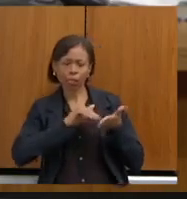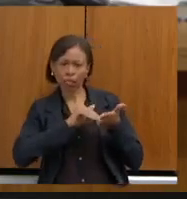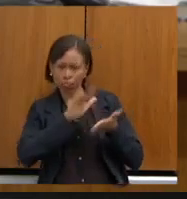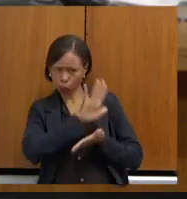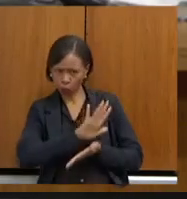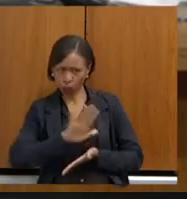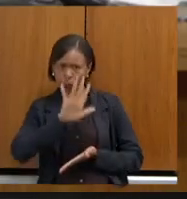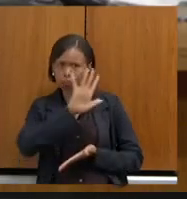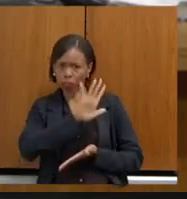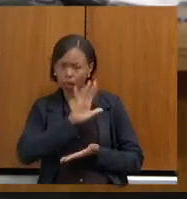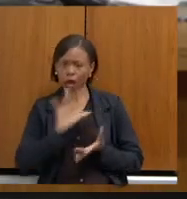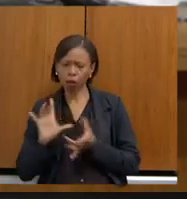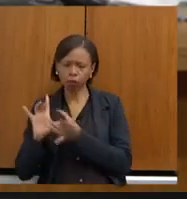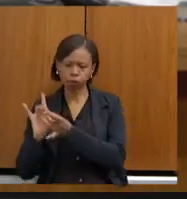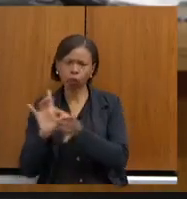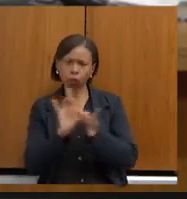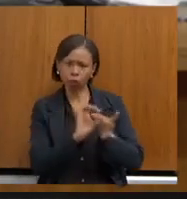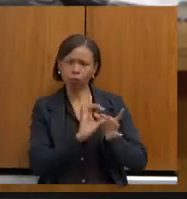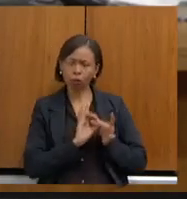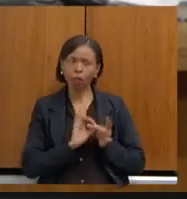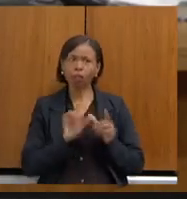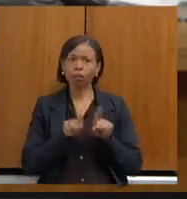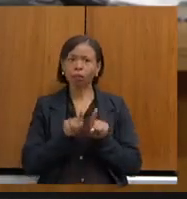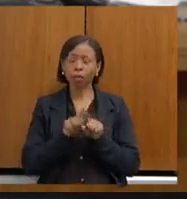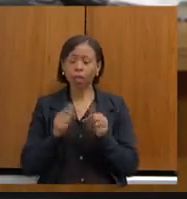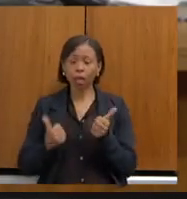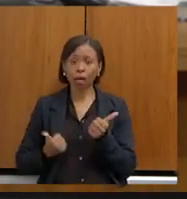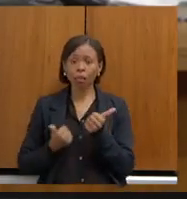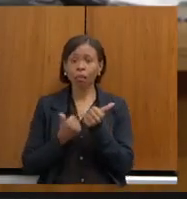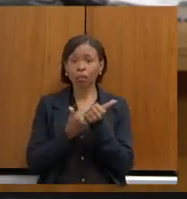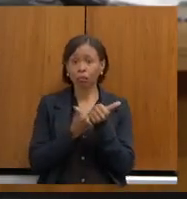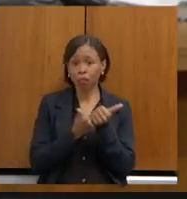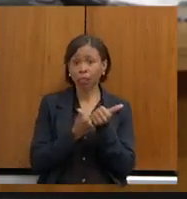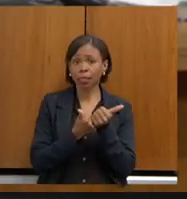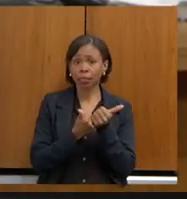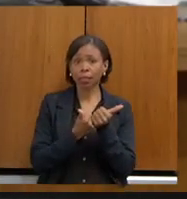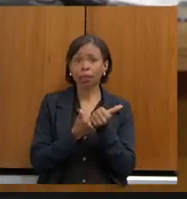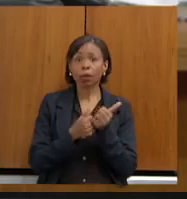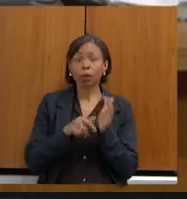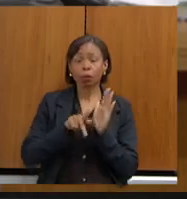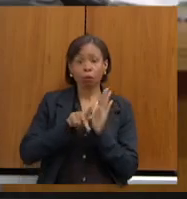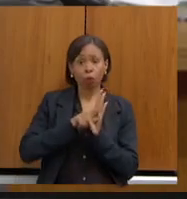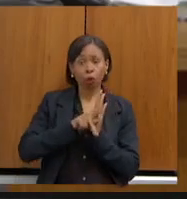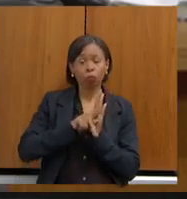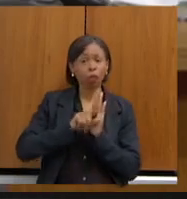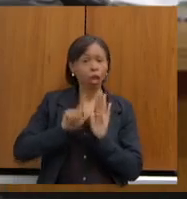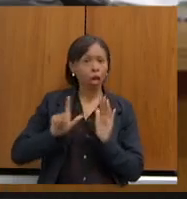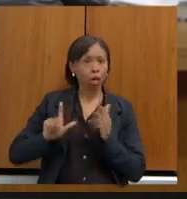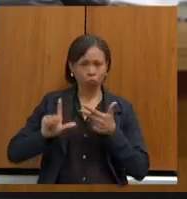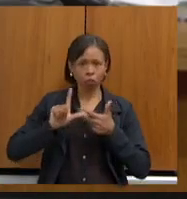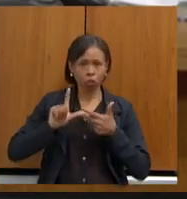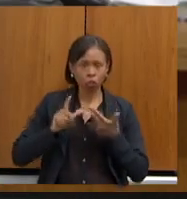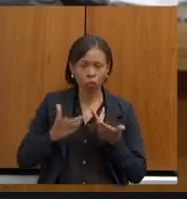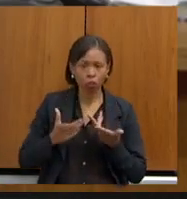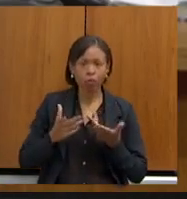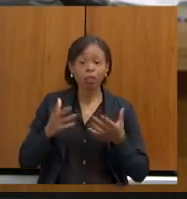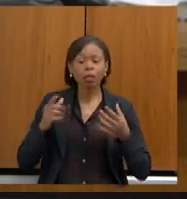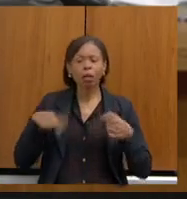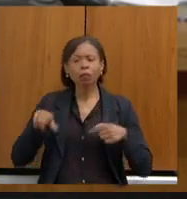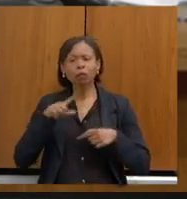participação de inclusive da assessoria ali da CTR consultoria terminativa chegou-se à conclusão